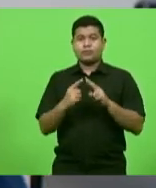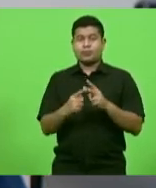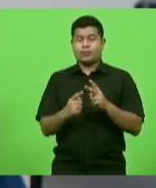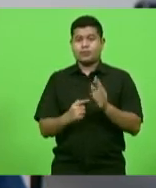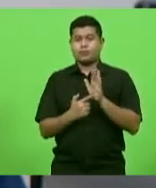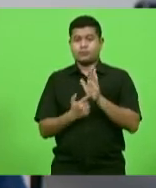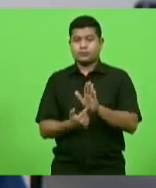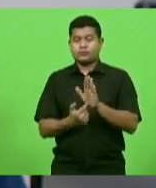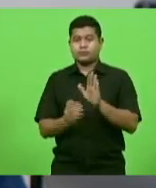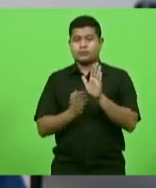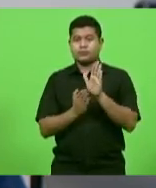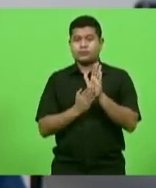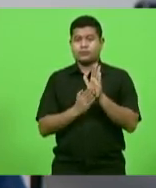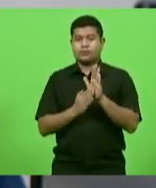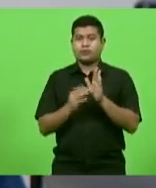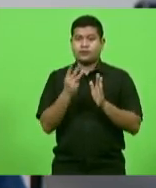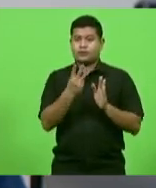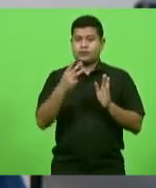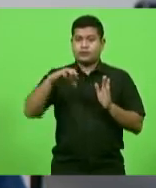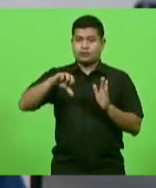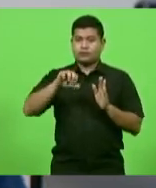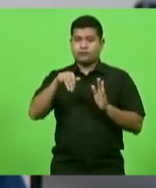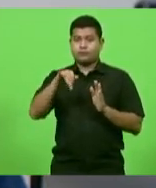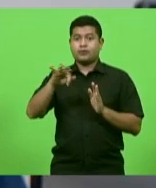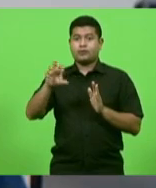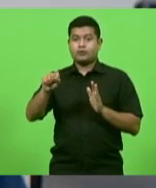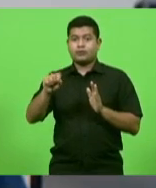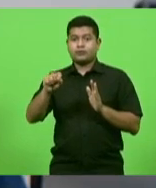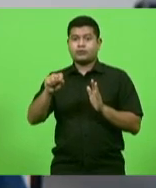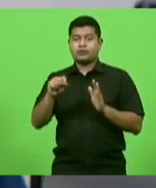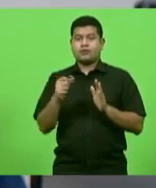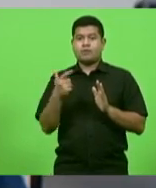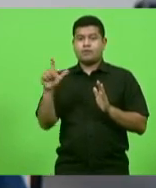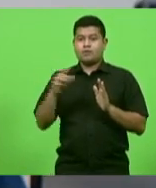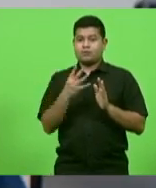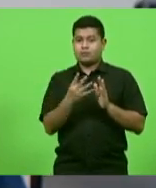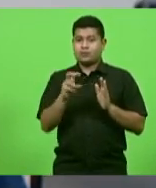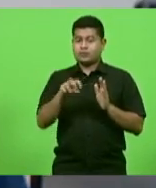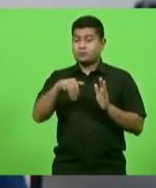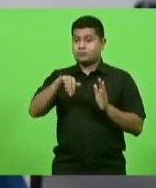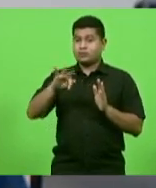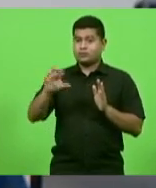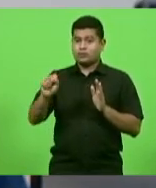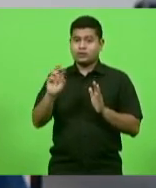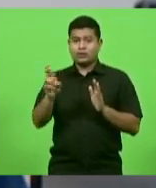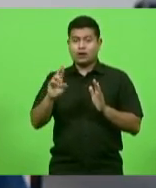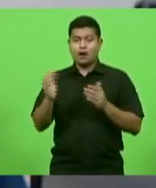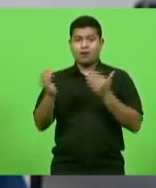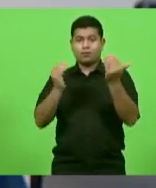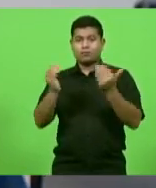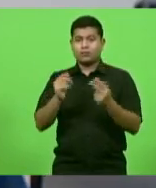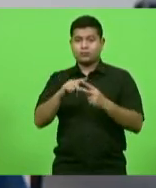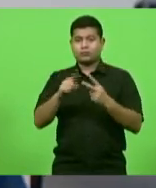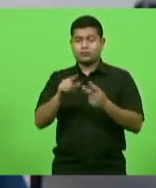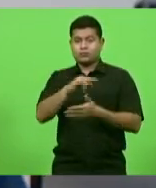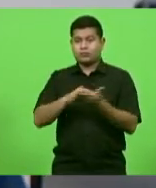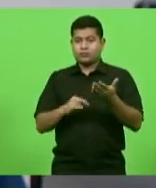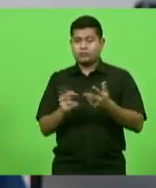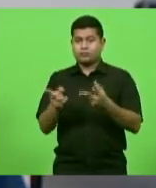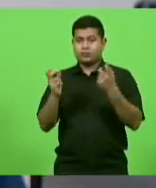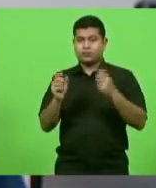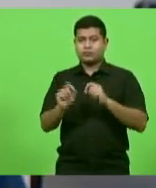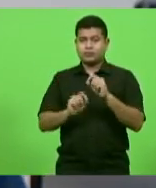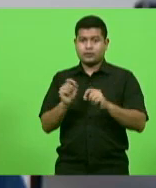e os valores respectivos e 39 milhões 80045 milhões de reais comparando os documentos